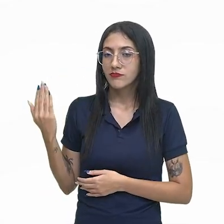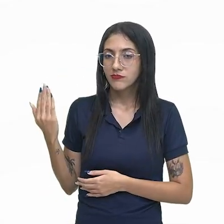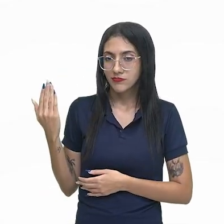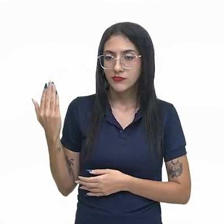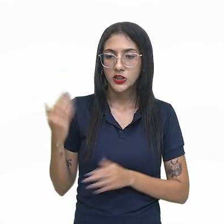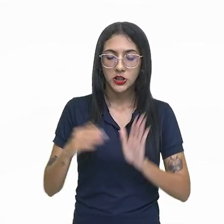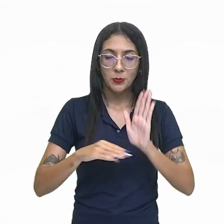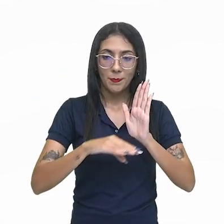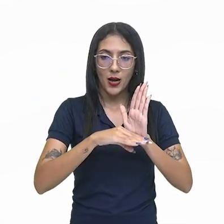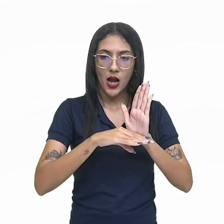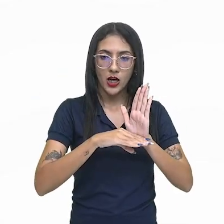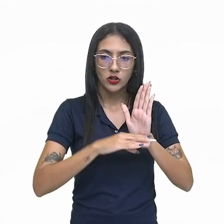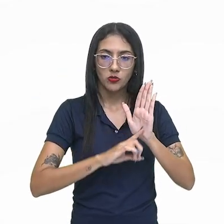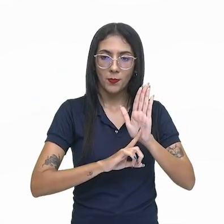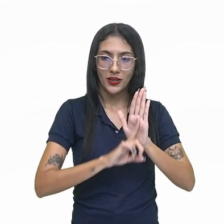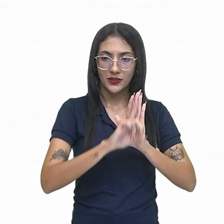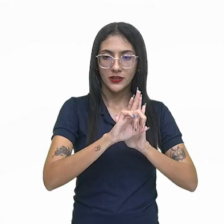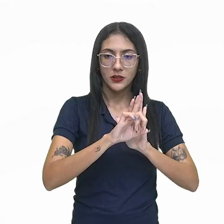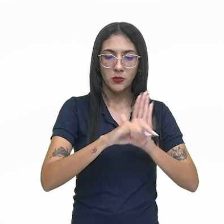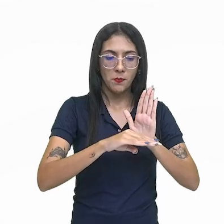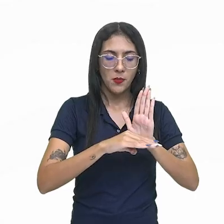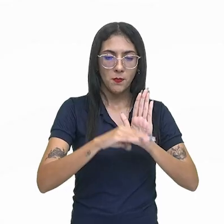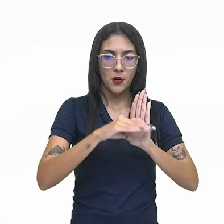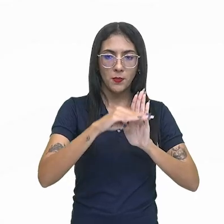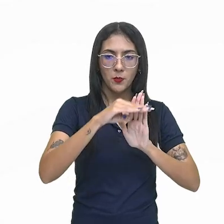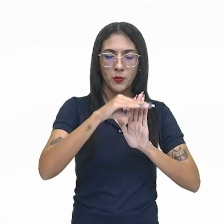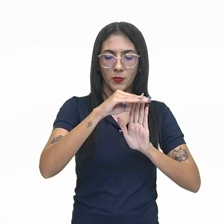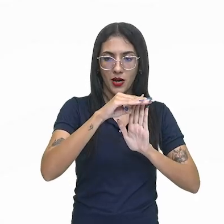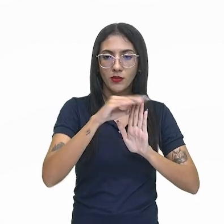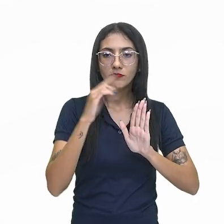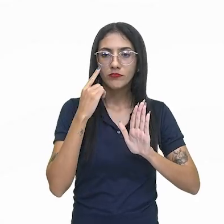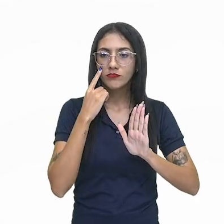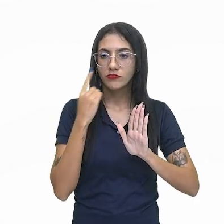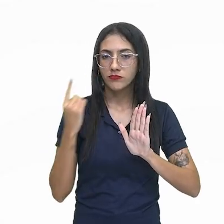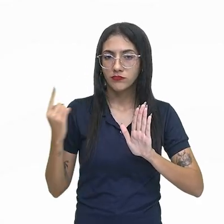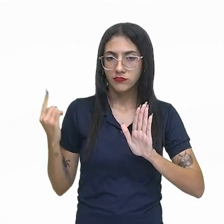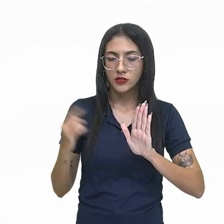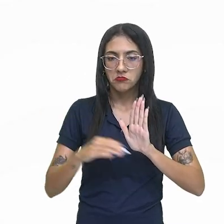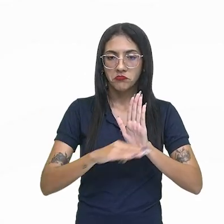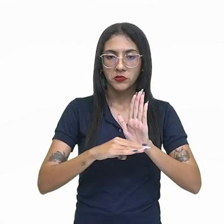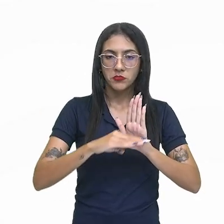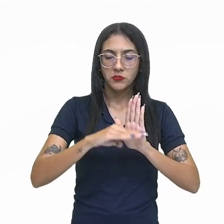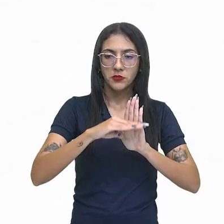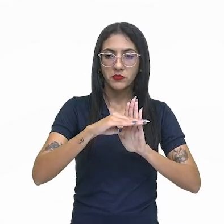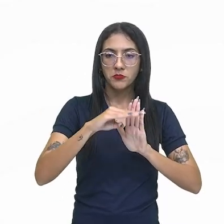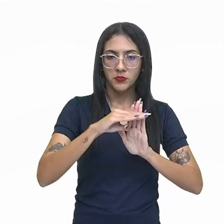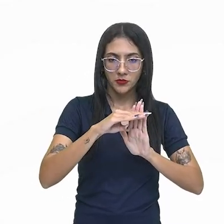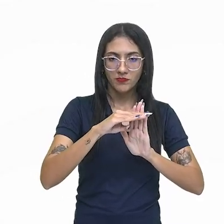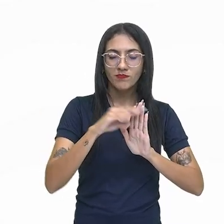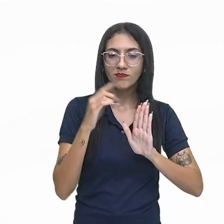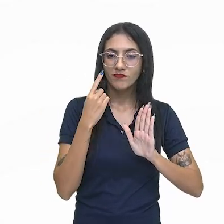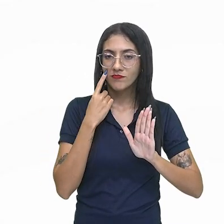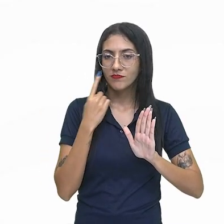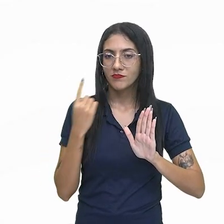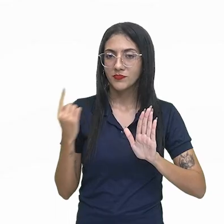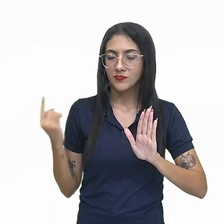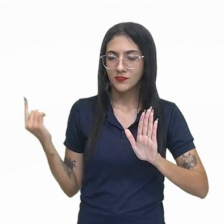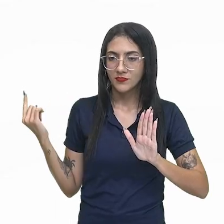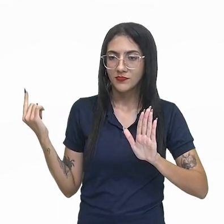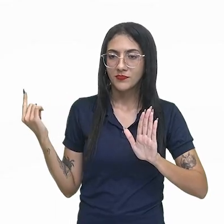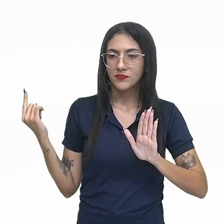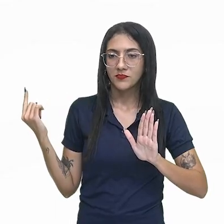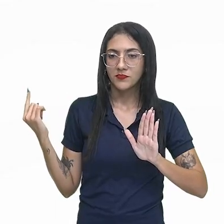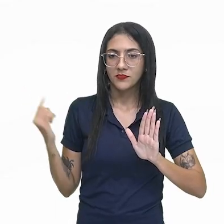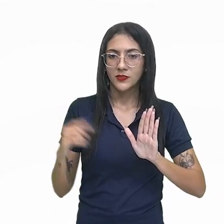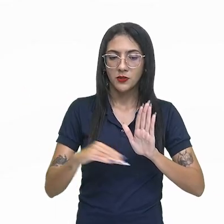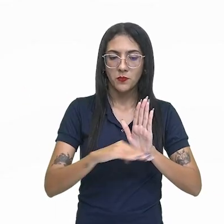para cima, né, nessa pirâmide representada, as categorias, a espécie, o gênero, a família, a